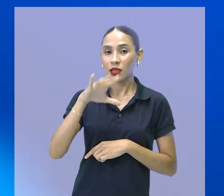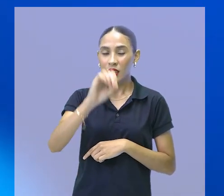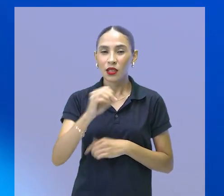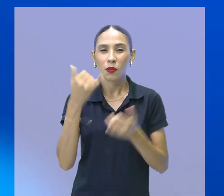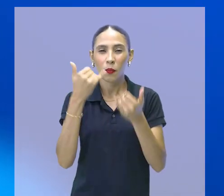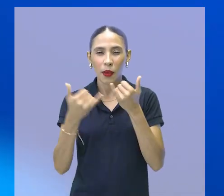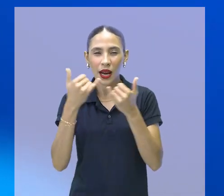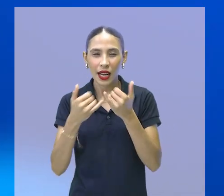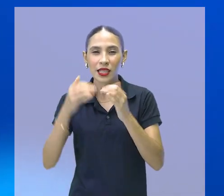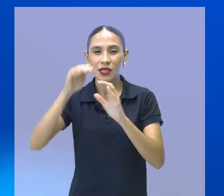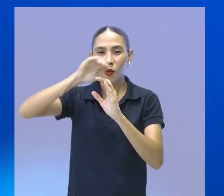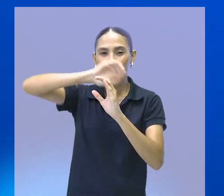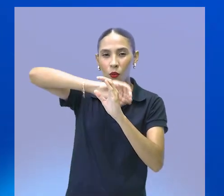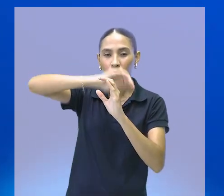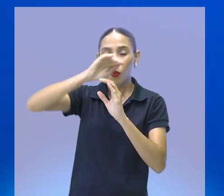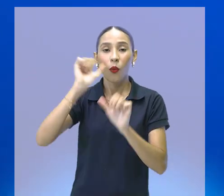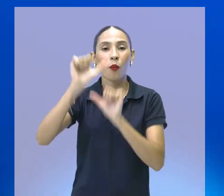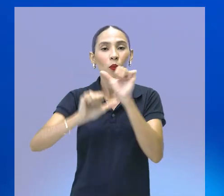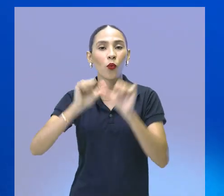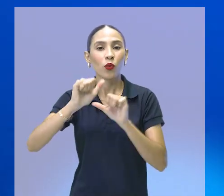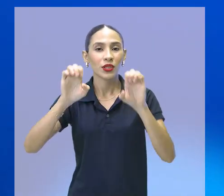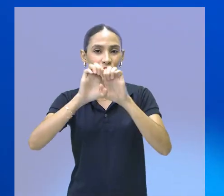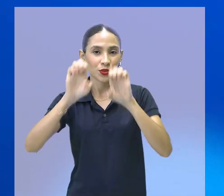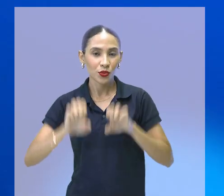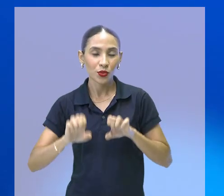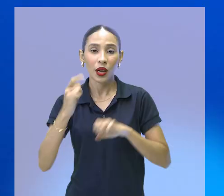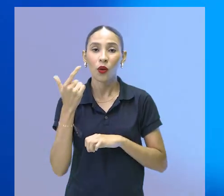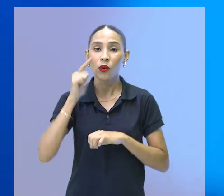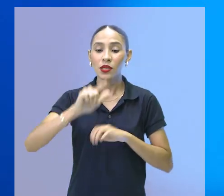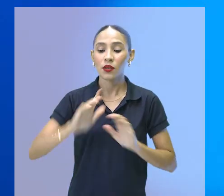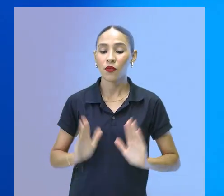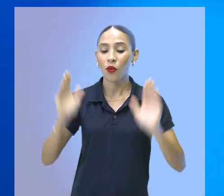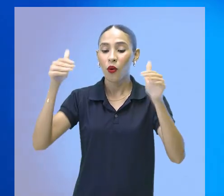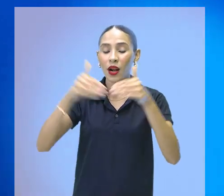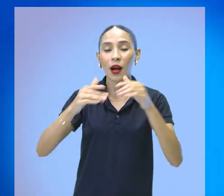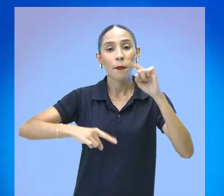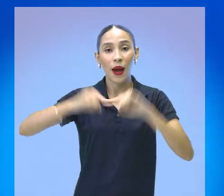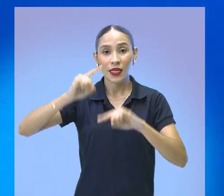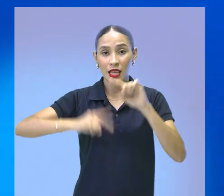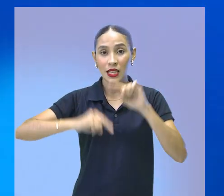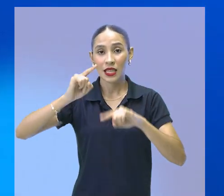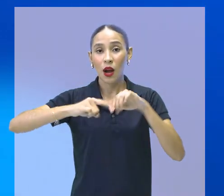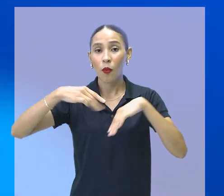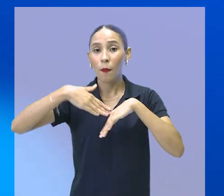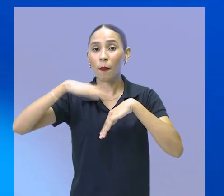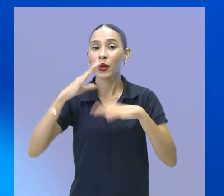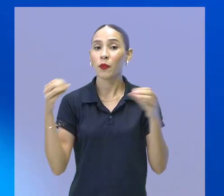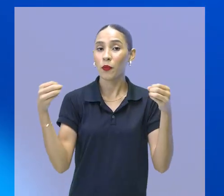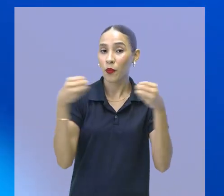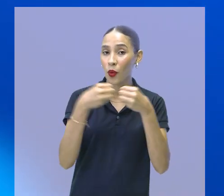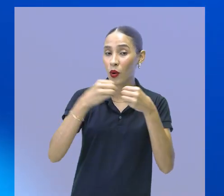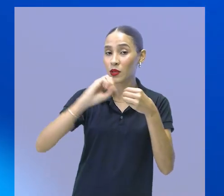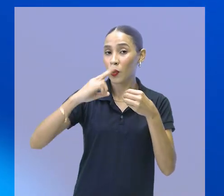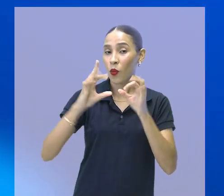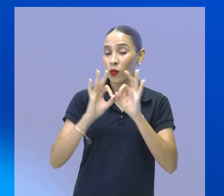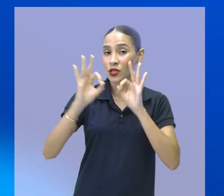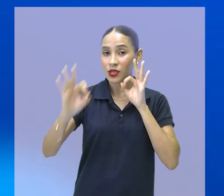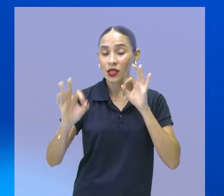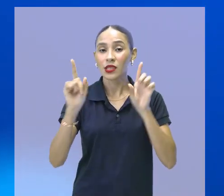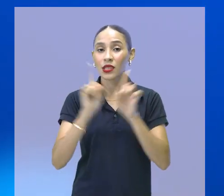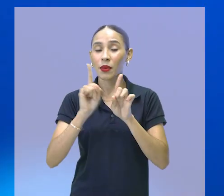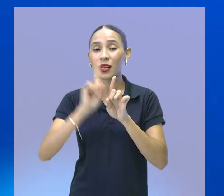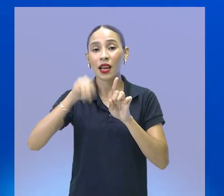lente natural que muda de forma para focar os objetos, aqueles que estão mais próximos ou mais distantes.